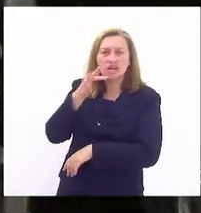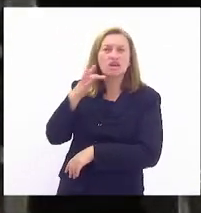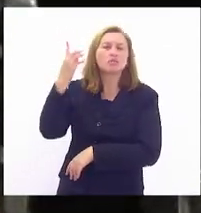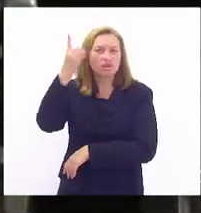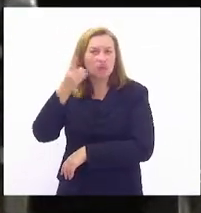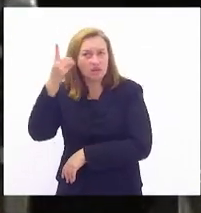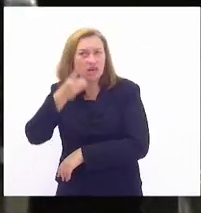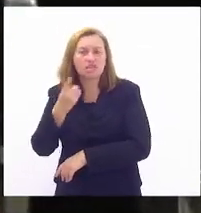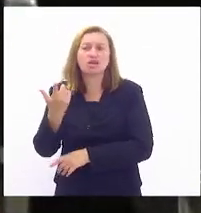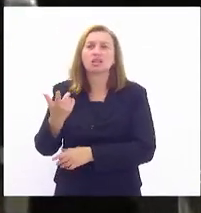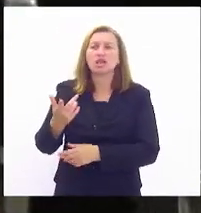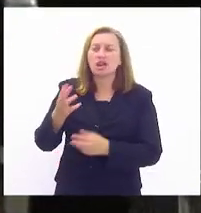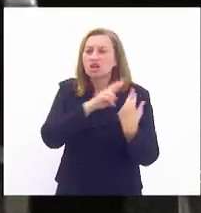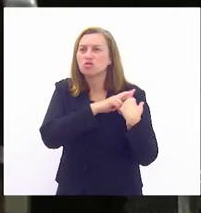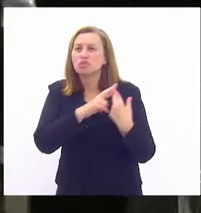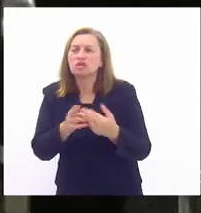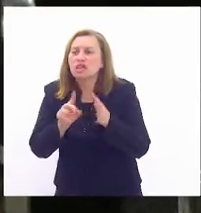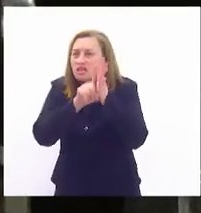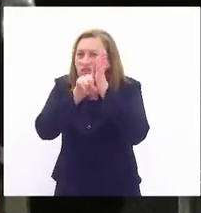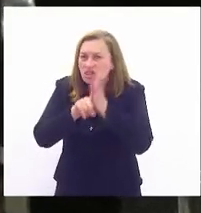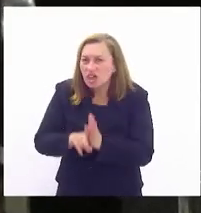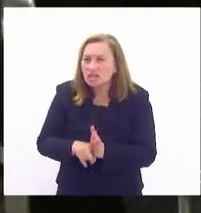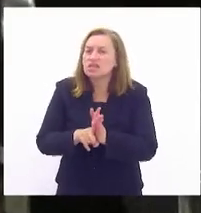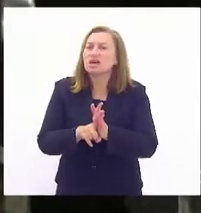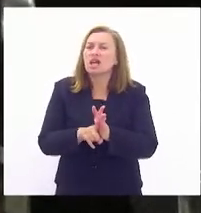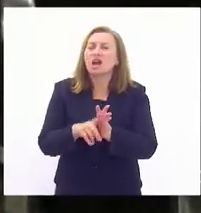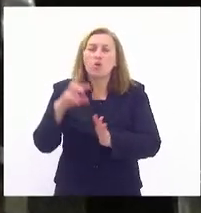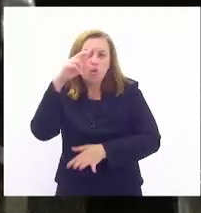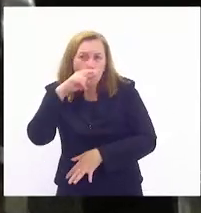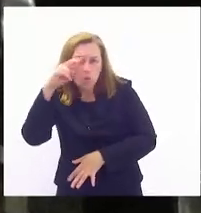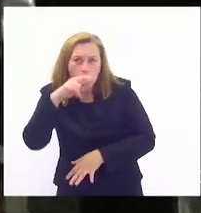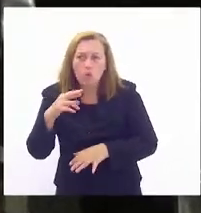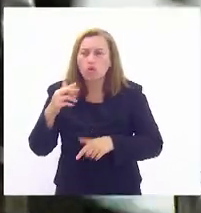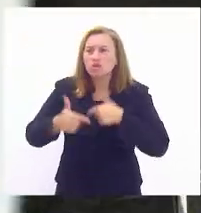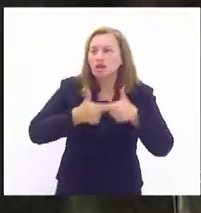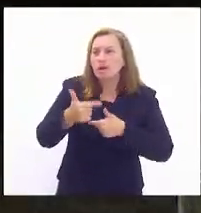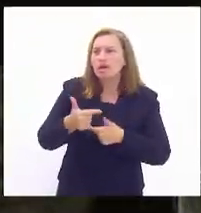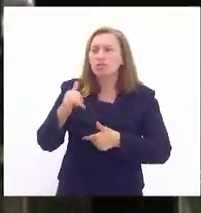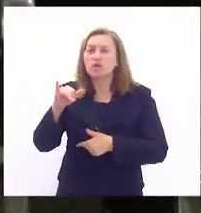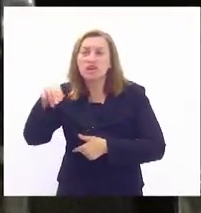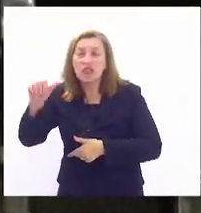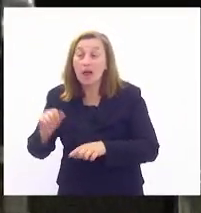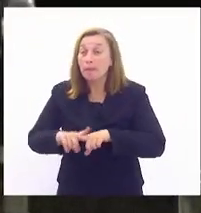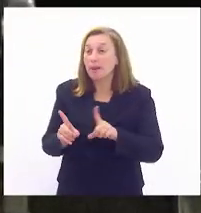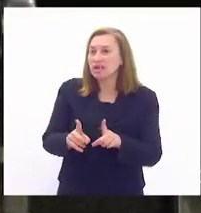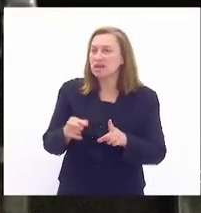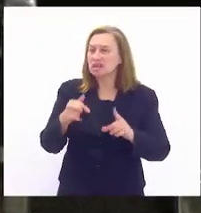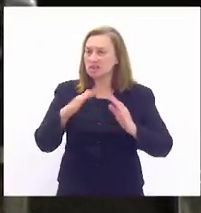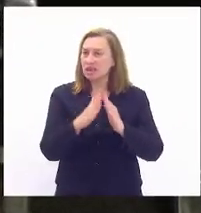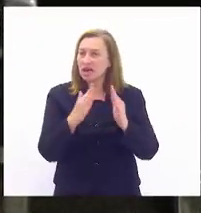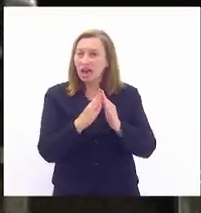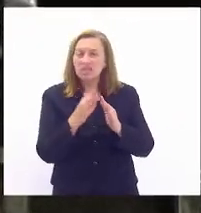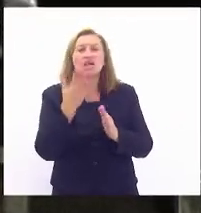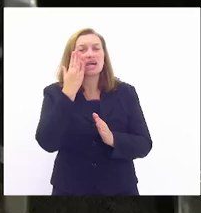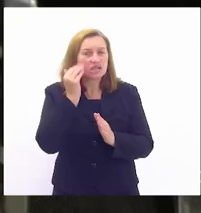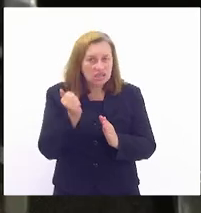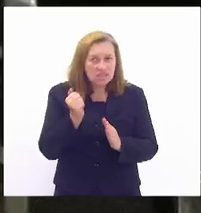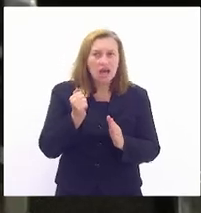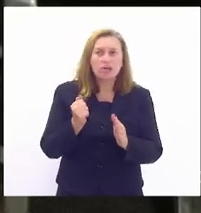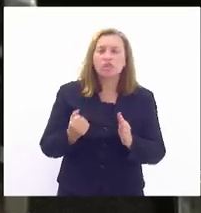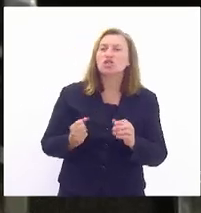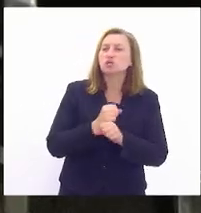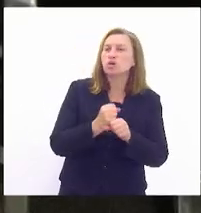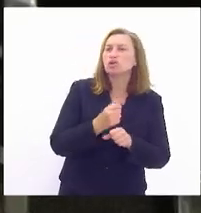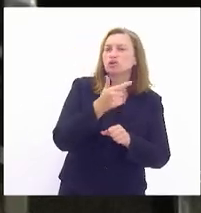são responsáveis por fiscalizar os serviços do INEA, mas é que essa casa não está omissa. Desde 2017 eu presido uma